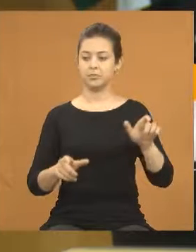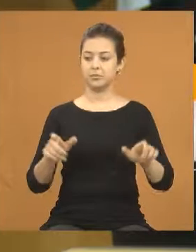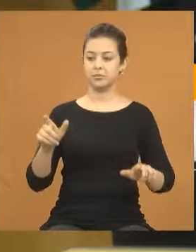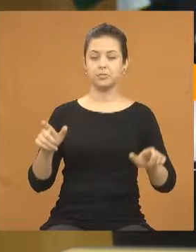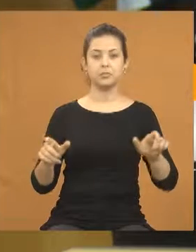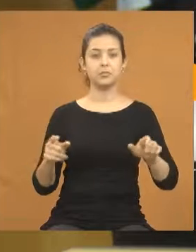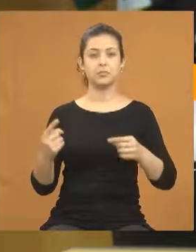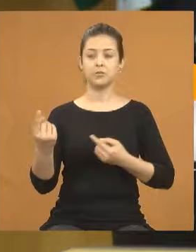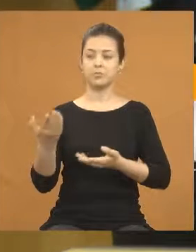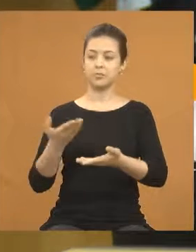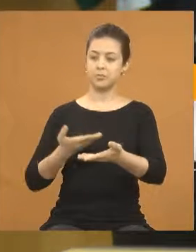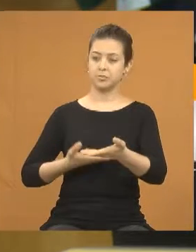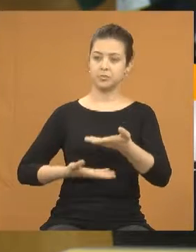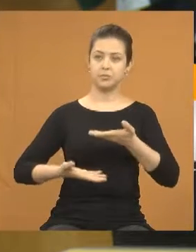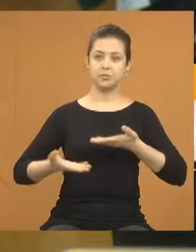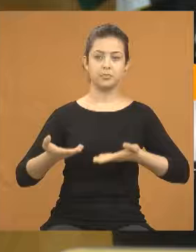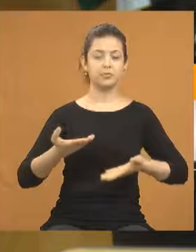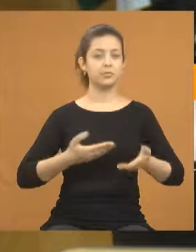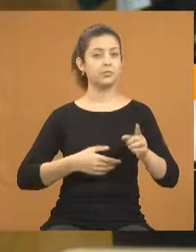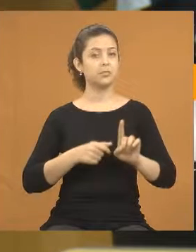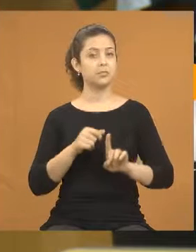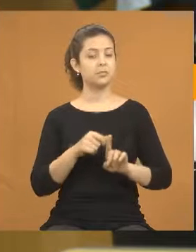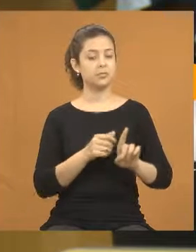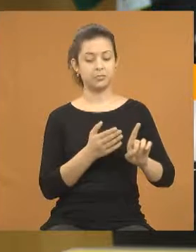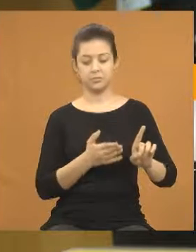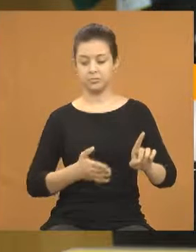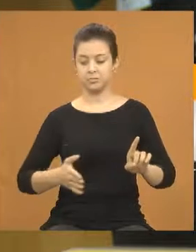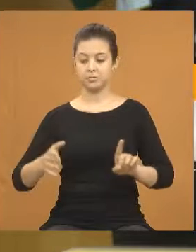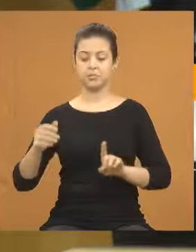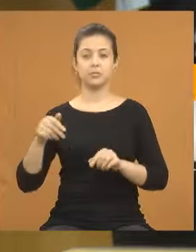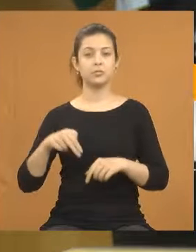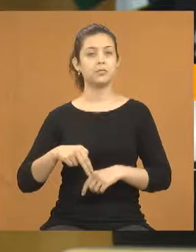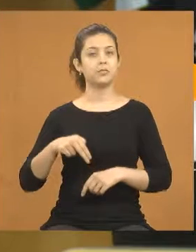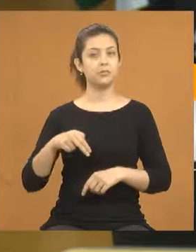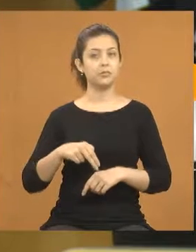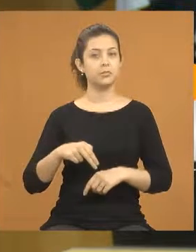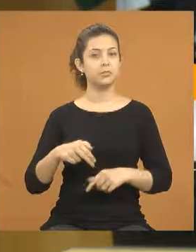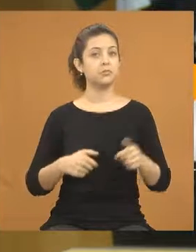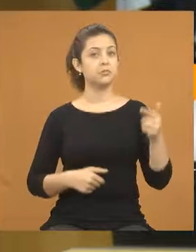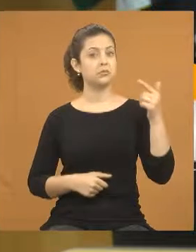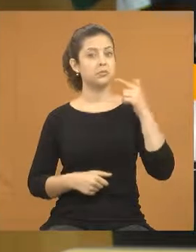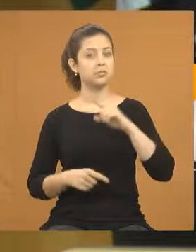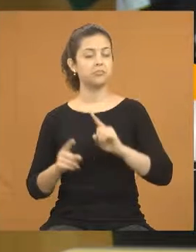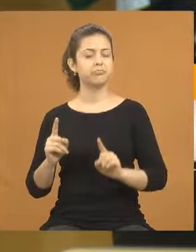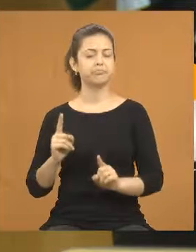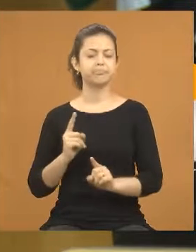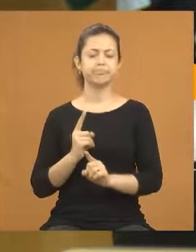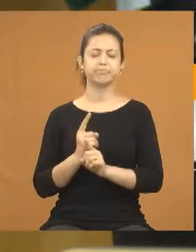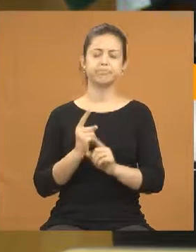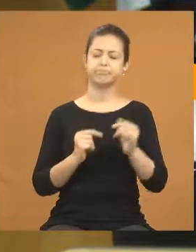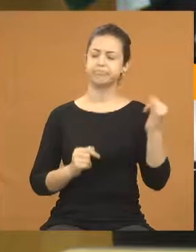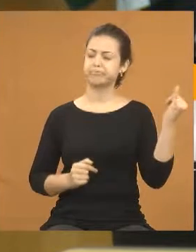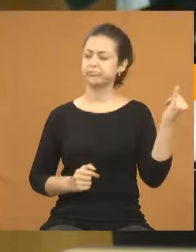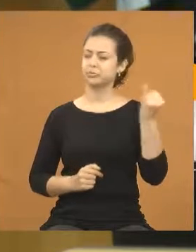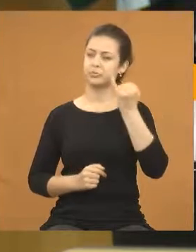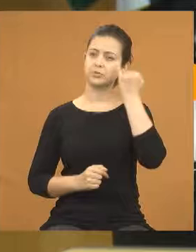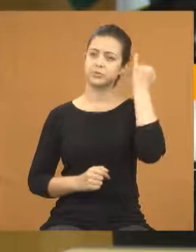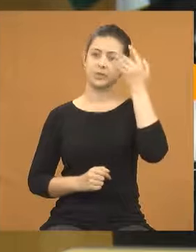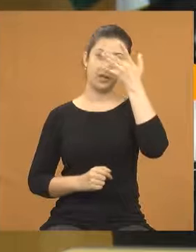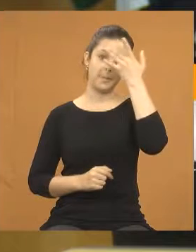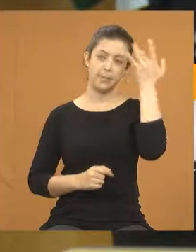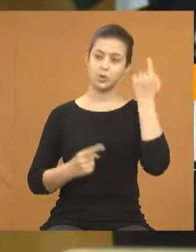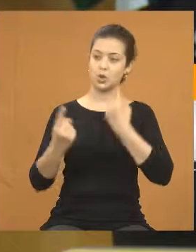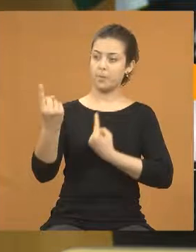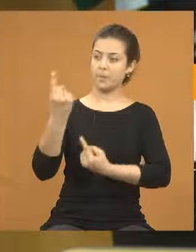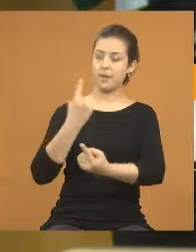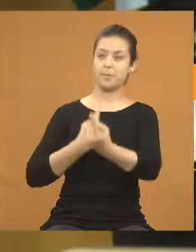atenderam no meu gabinete nesse mês de novembro, que a gente conseguiu atender. Eu acho que isso que é importante, os munícipes